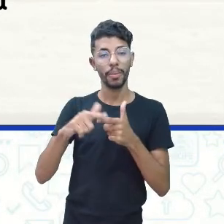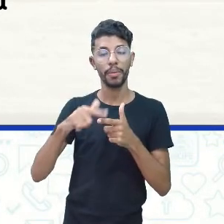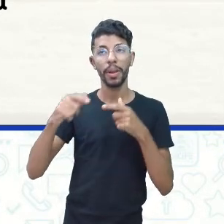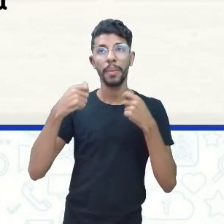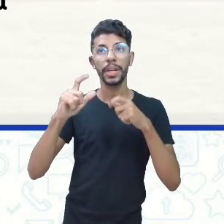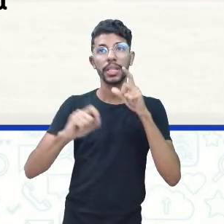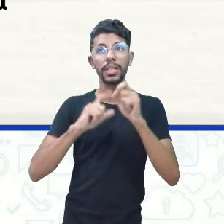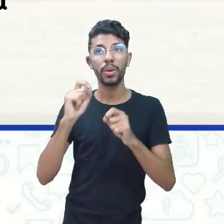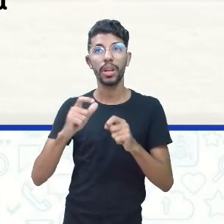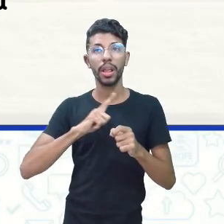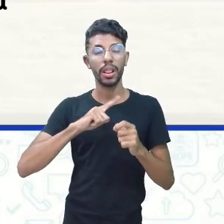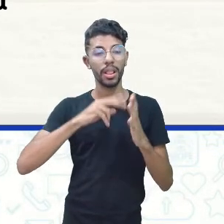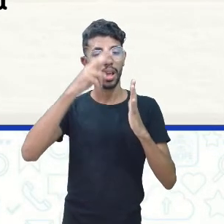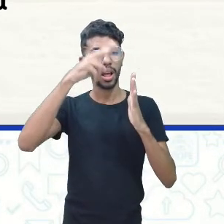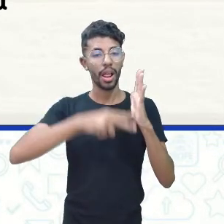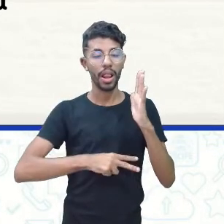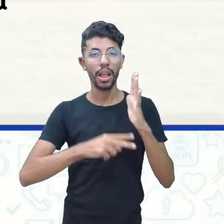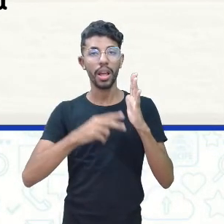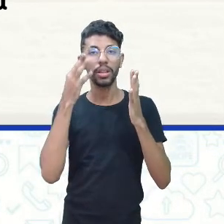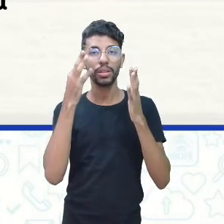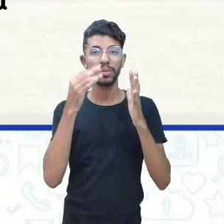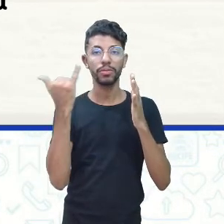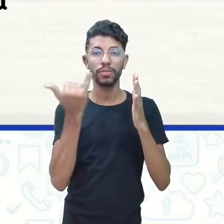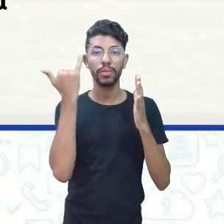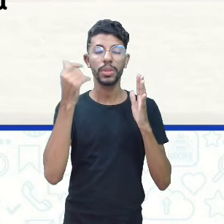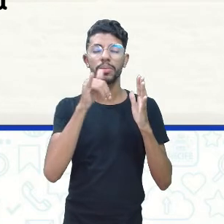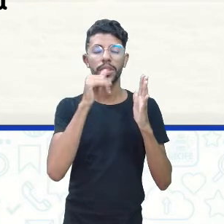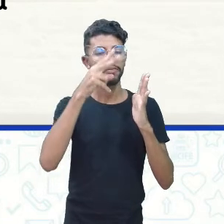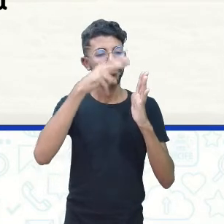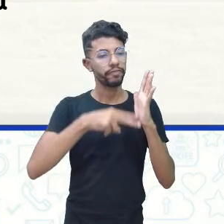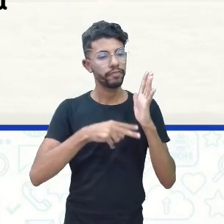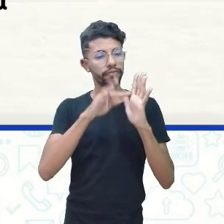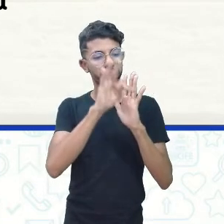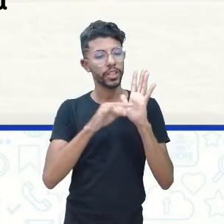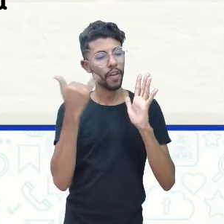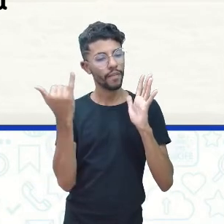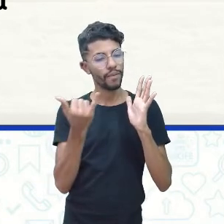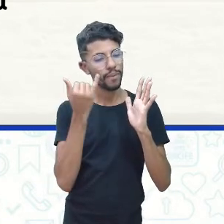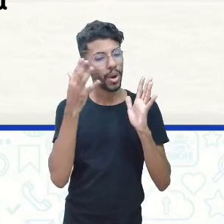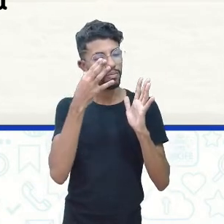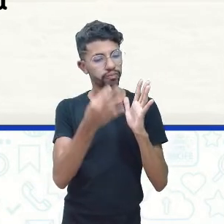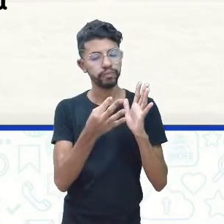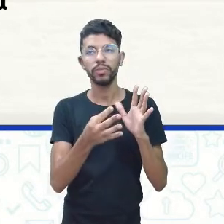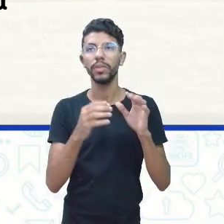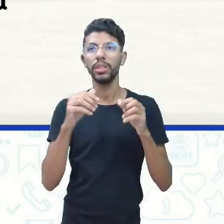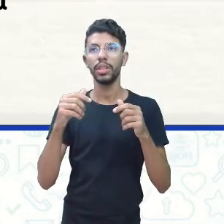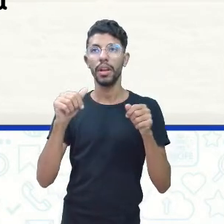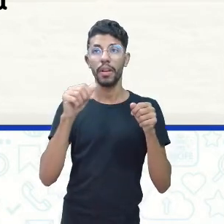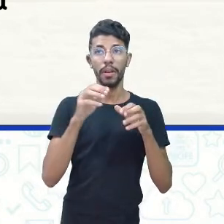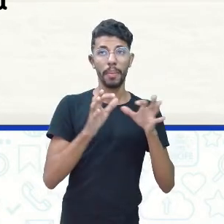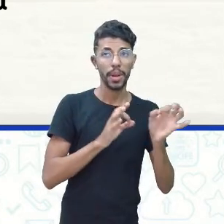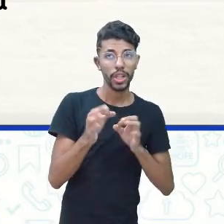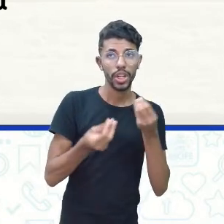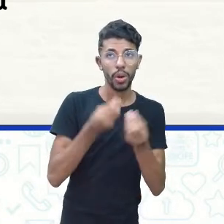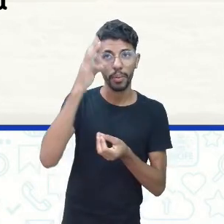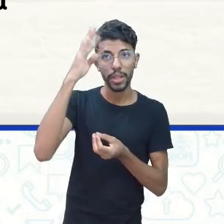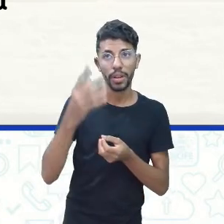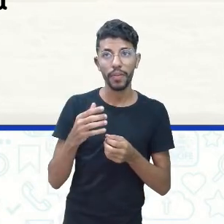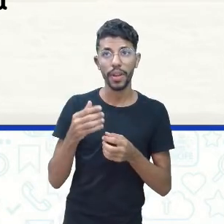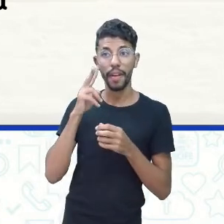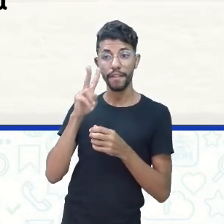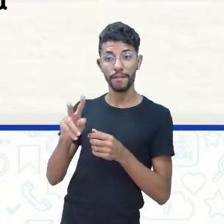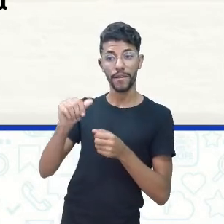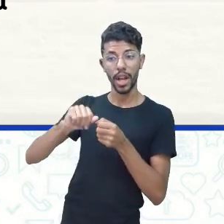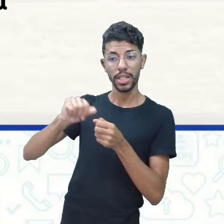da informação. Ler o texto com atenção, planejar como resolver, executar o plano e verificar se a